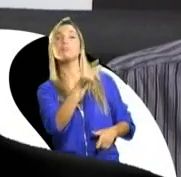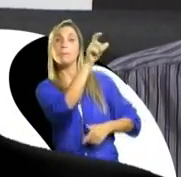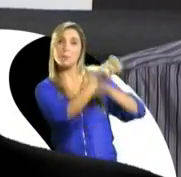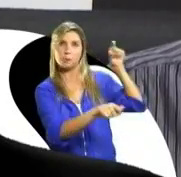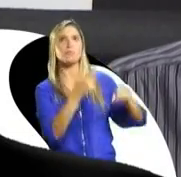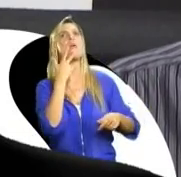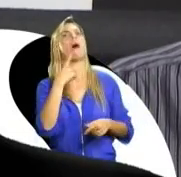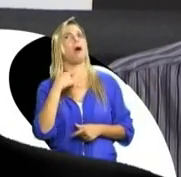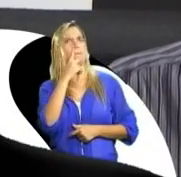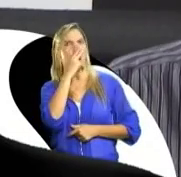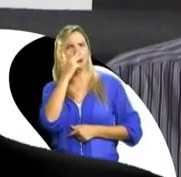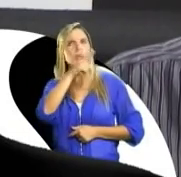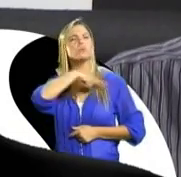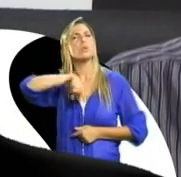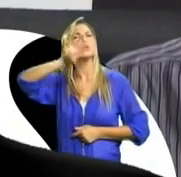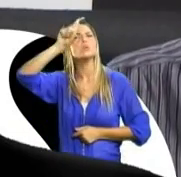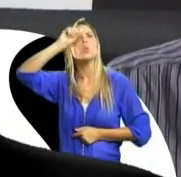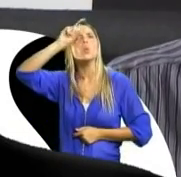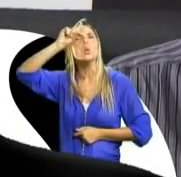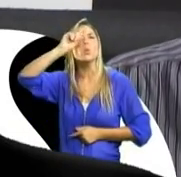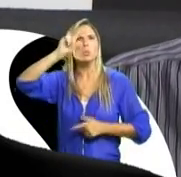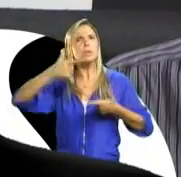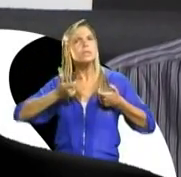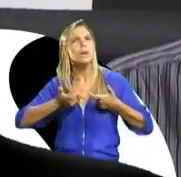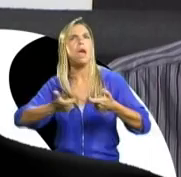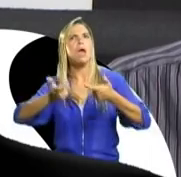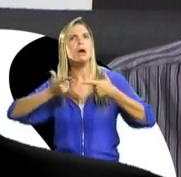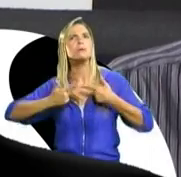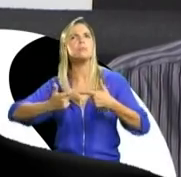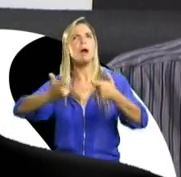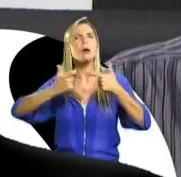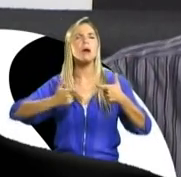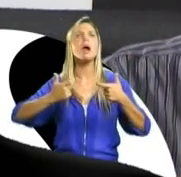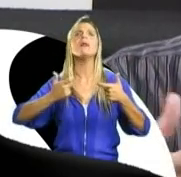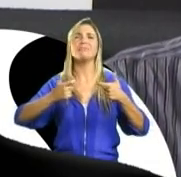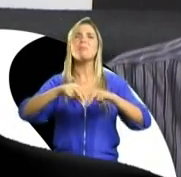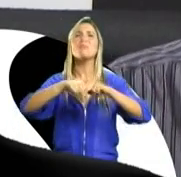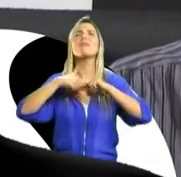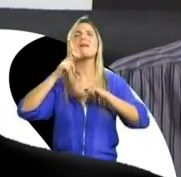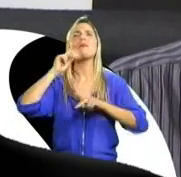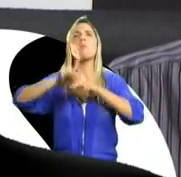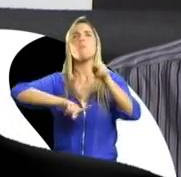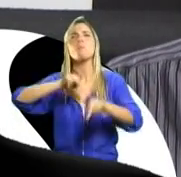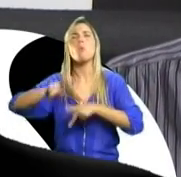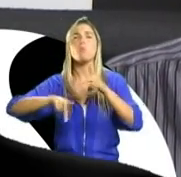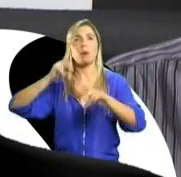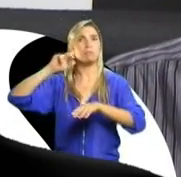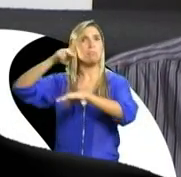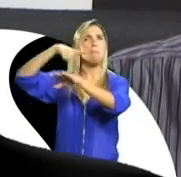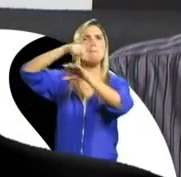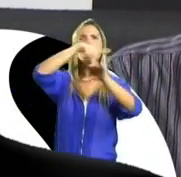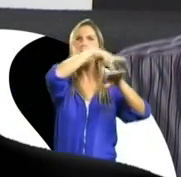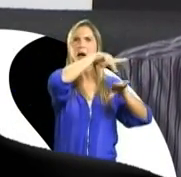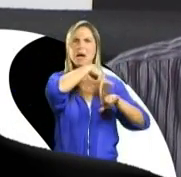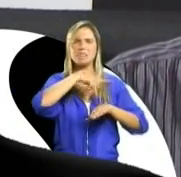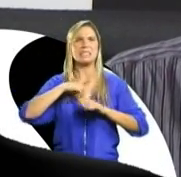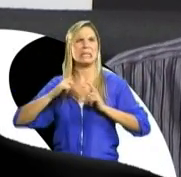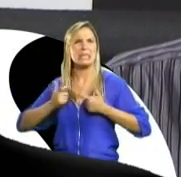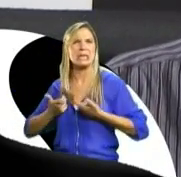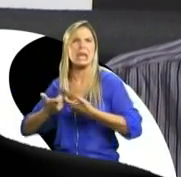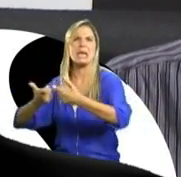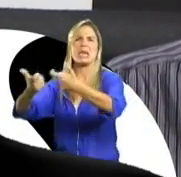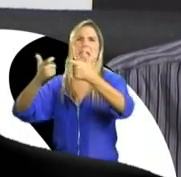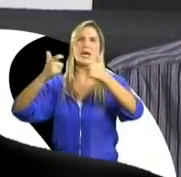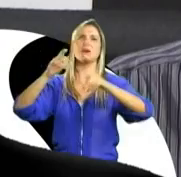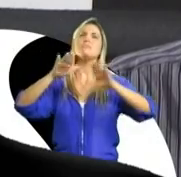vivemos em guerra, né? Há países da África que estão em guerra civil, há países do leste europeu, do Oriente Médio,